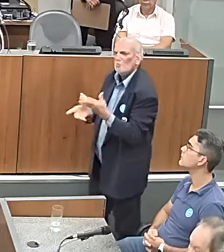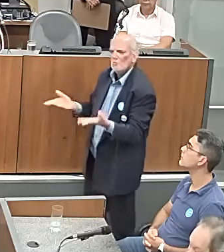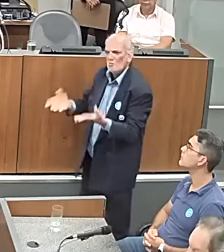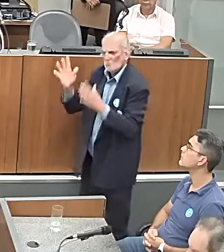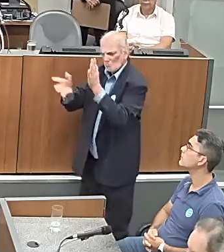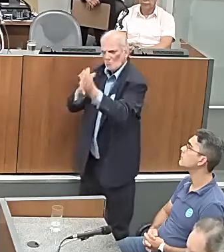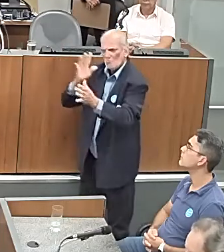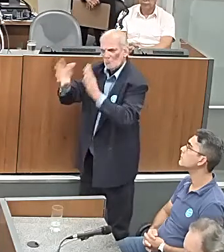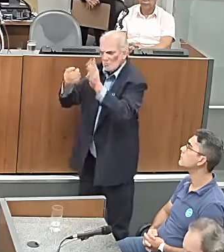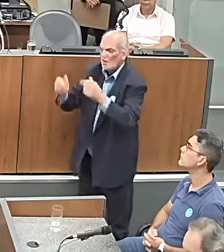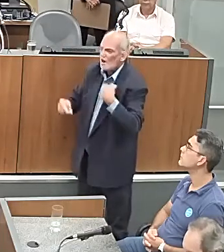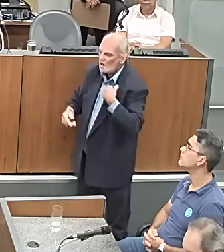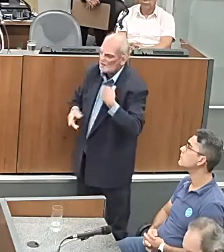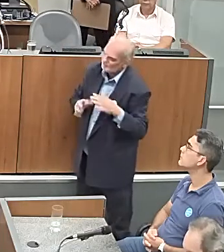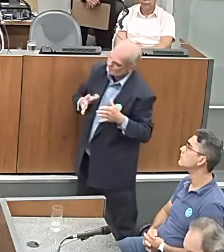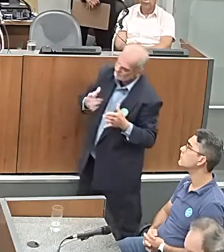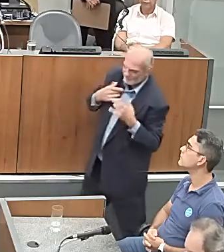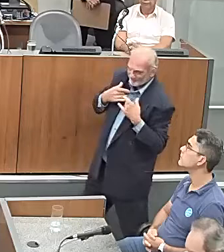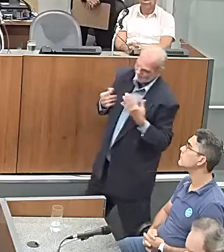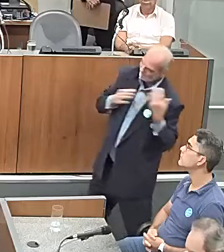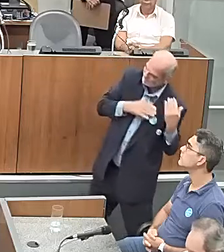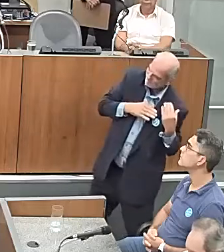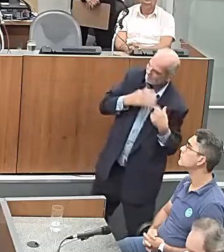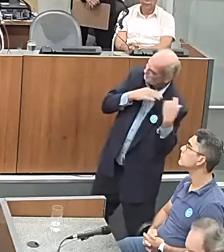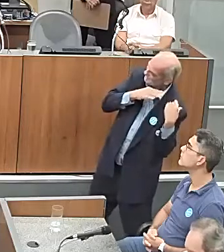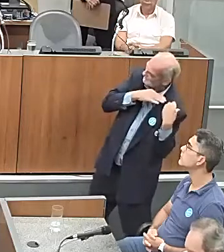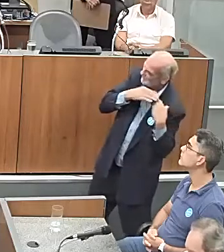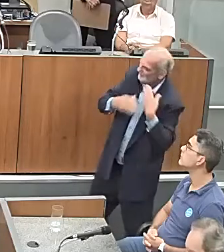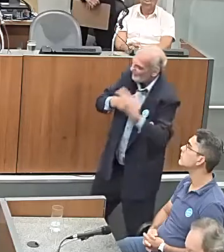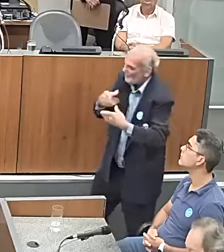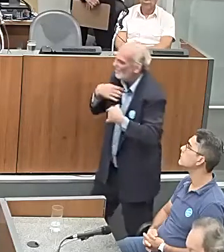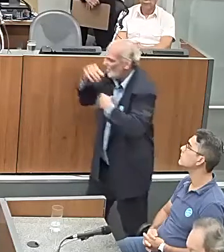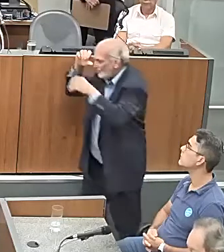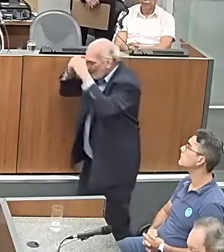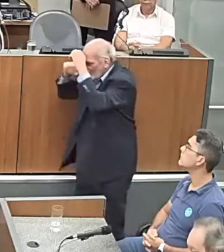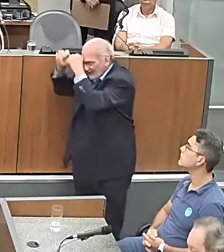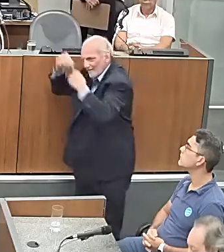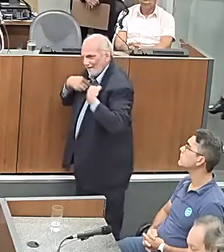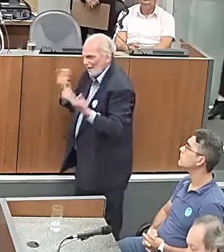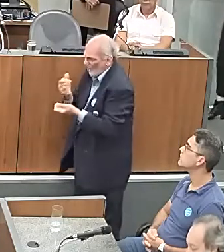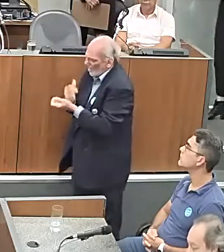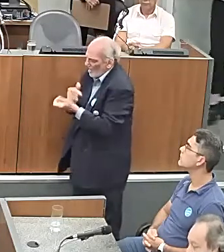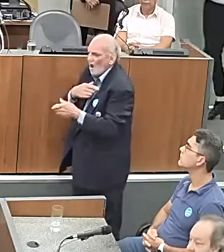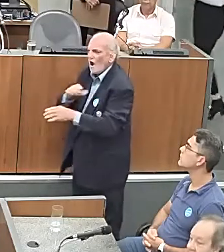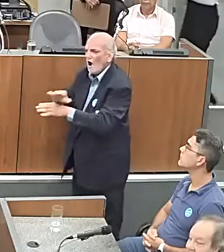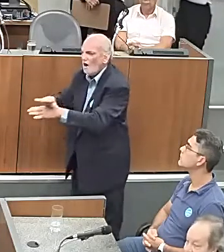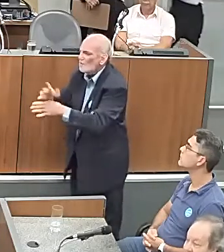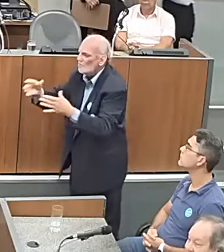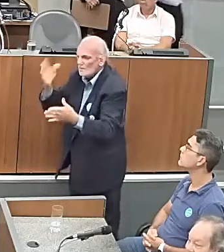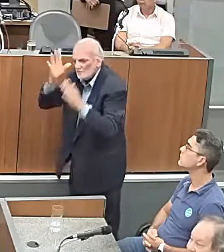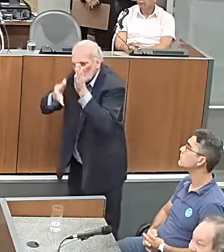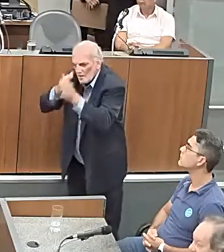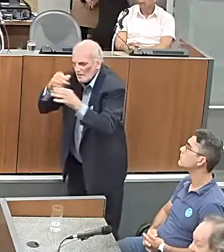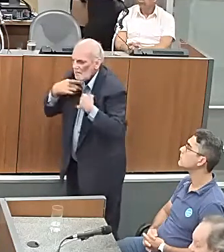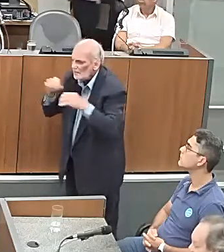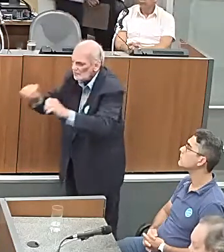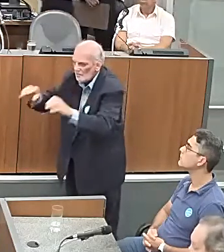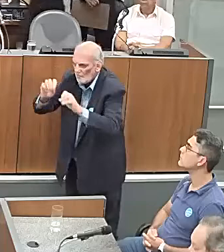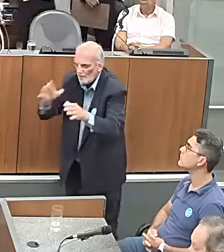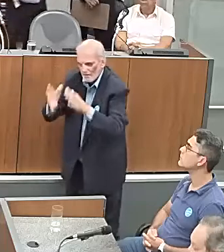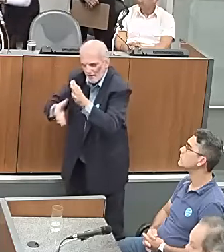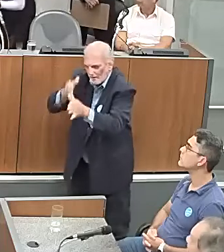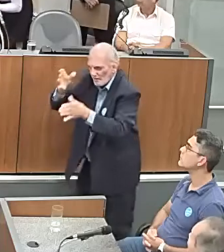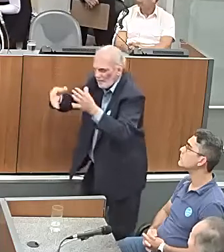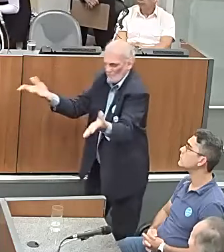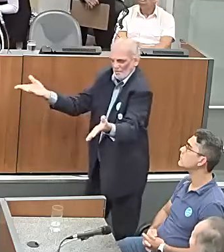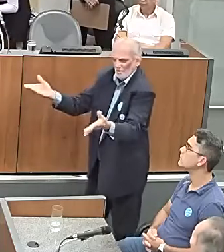surdos conquistando espaço, a língua de sinais conquistando espaço. Não foi assim na minha época. Eu estou aprendendo